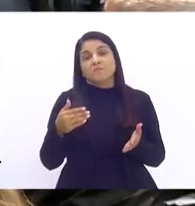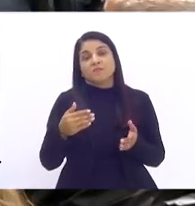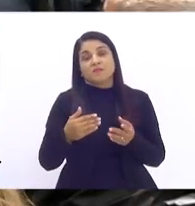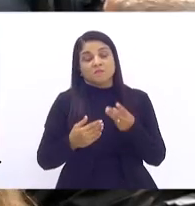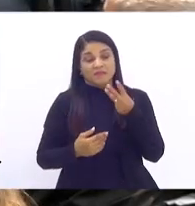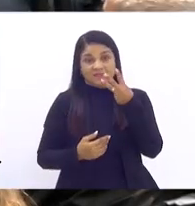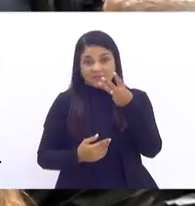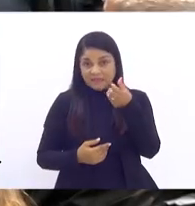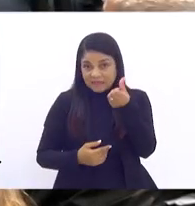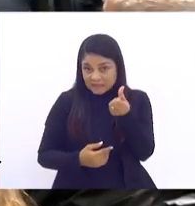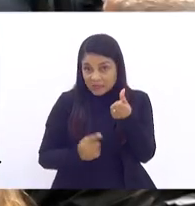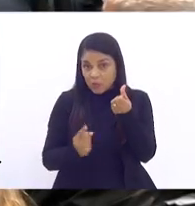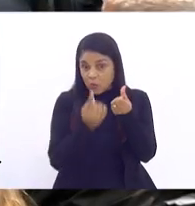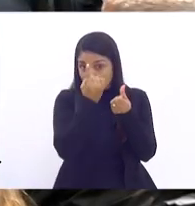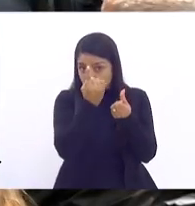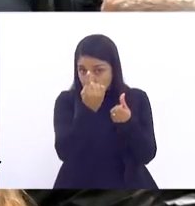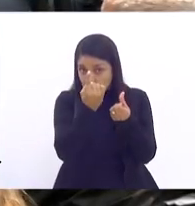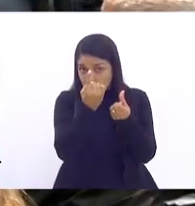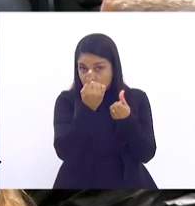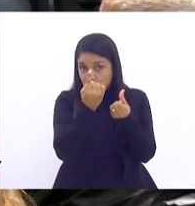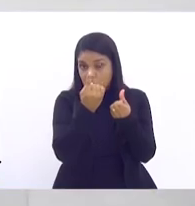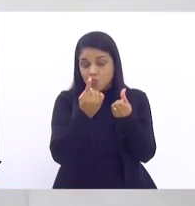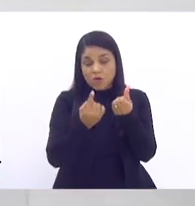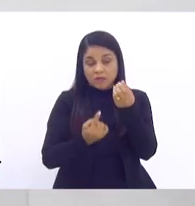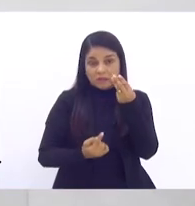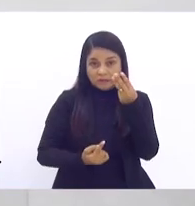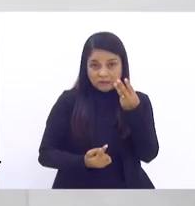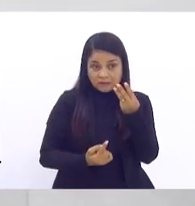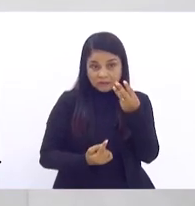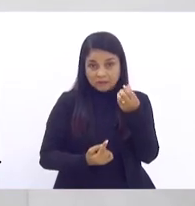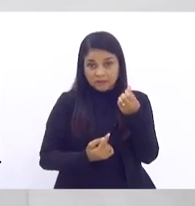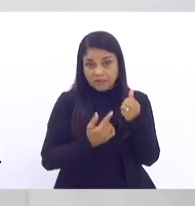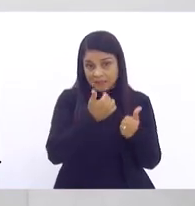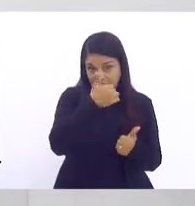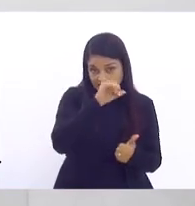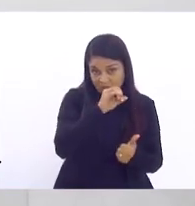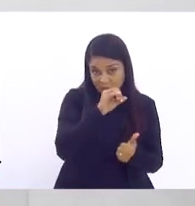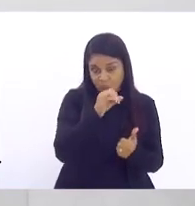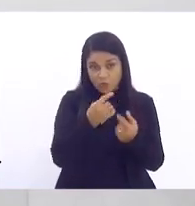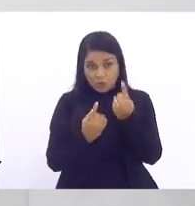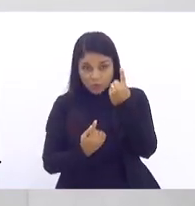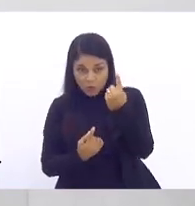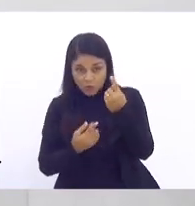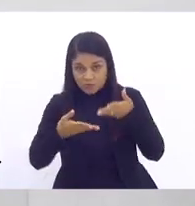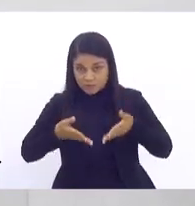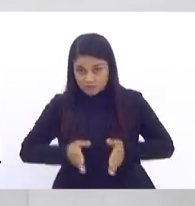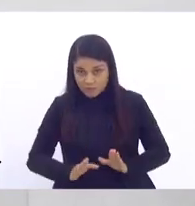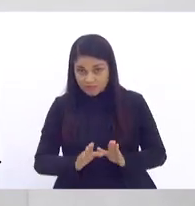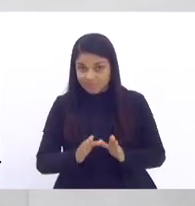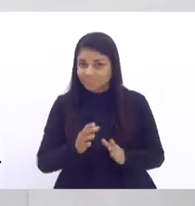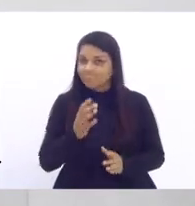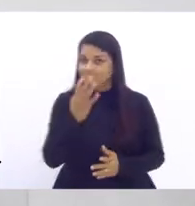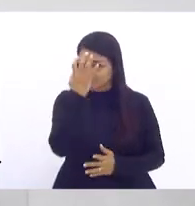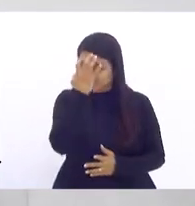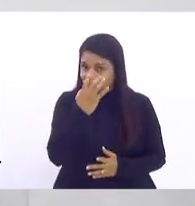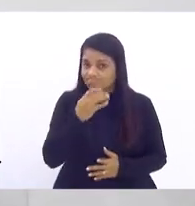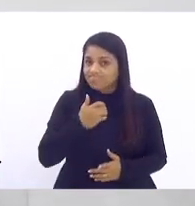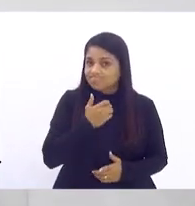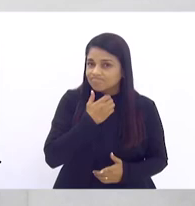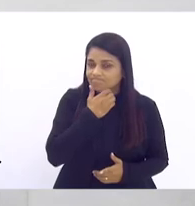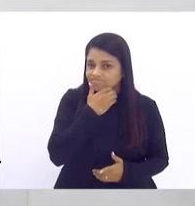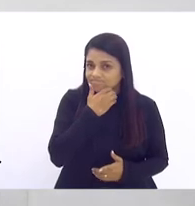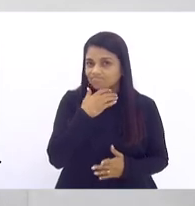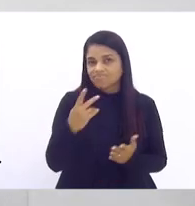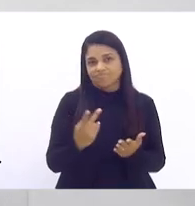seja de um para 10 mil para um para 36 Nascimentos algo muito grave está acontecendo e não